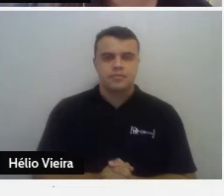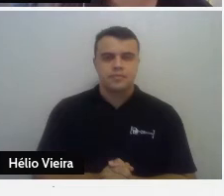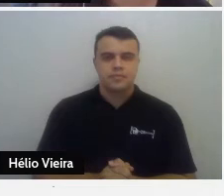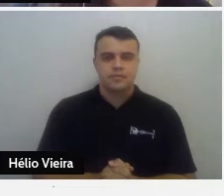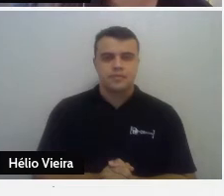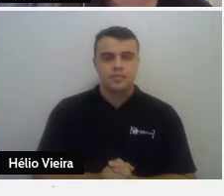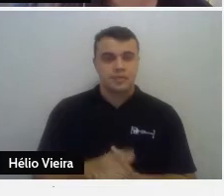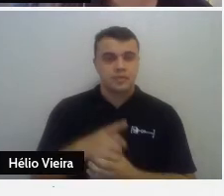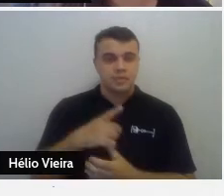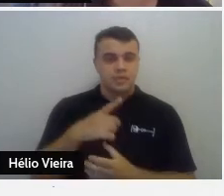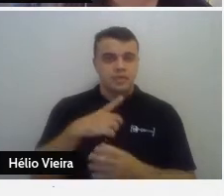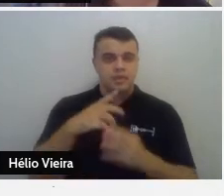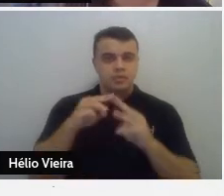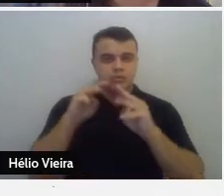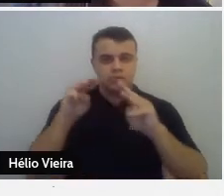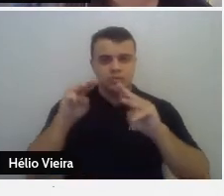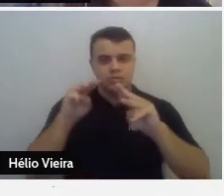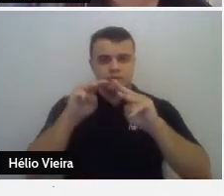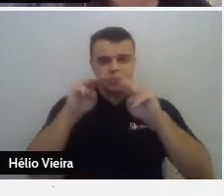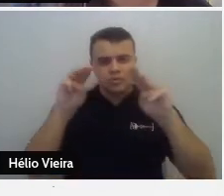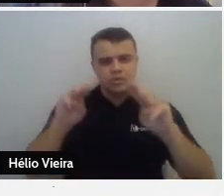E Museu Casa Portinari.